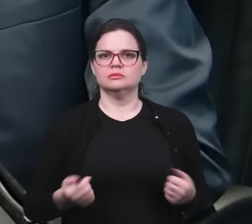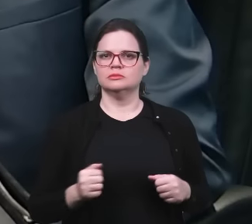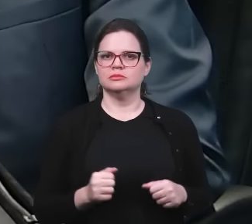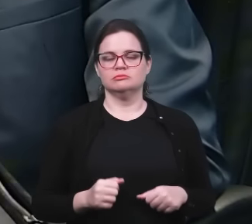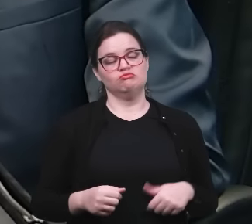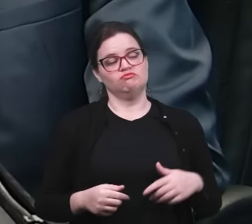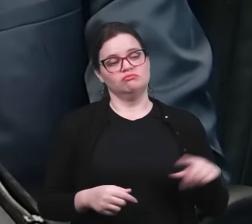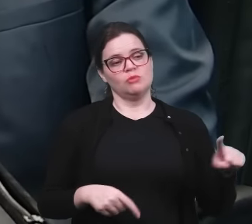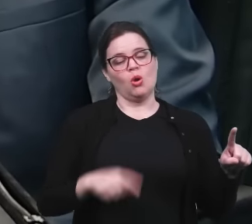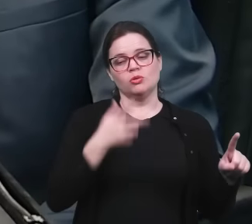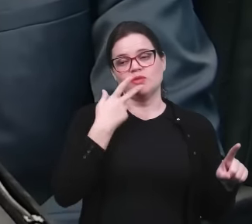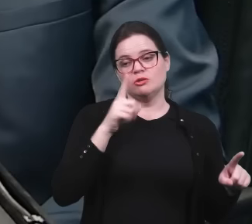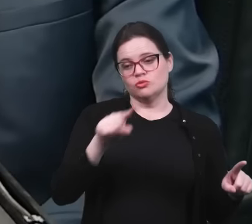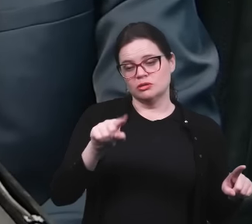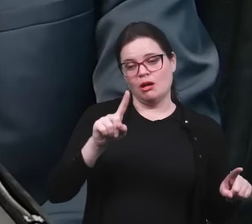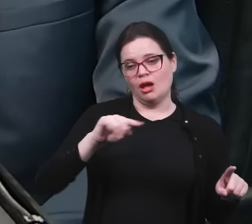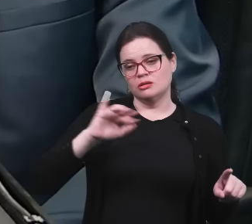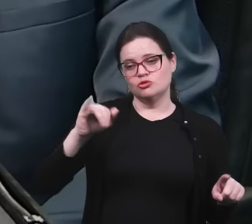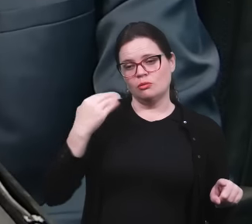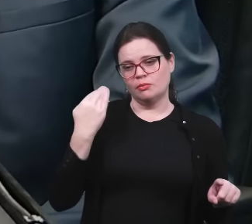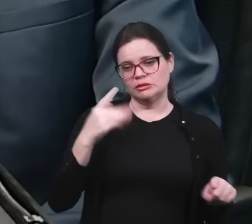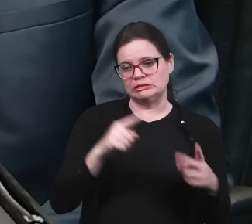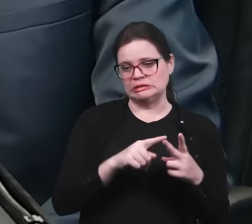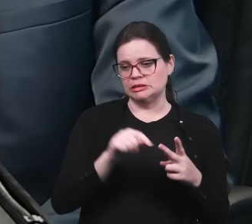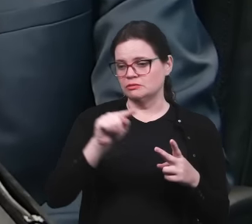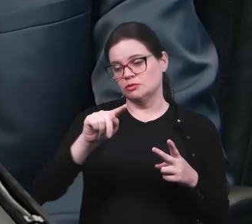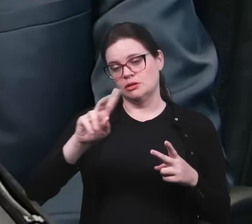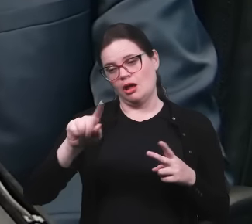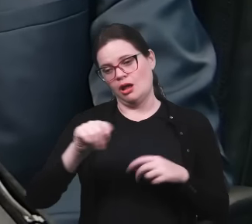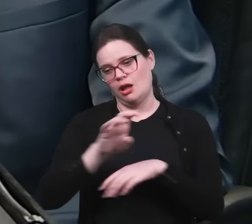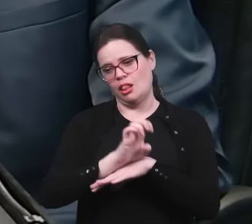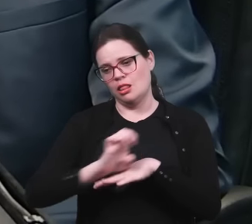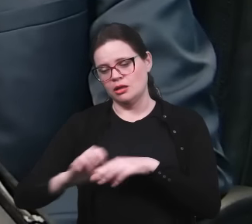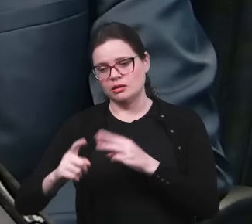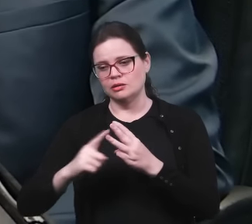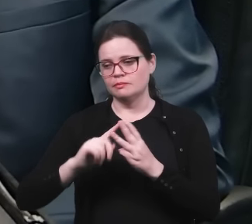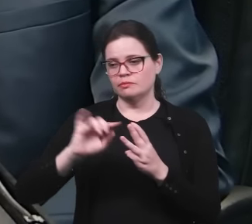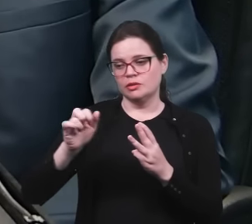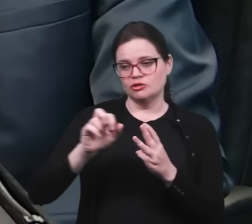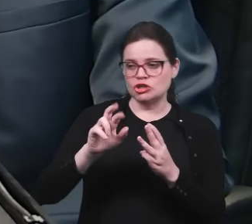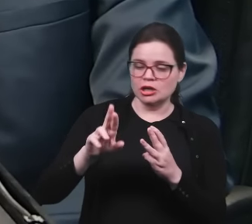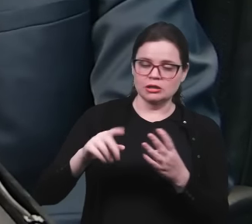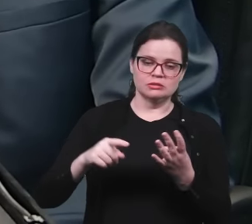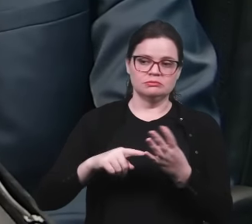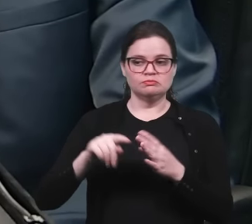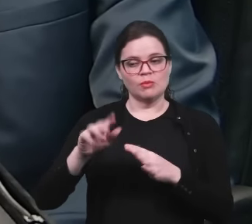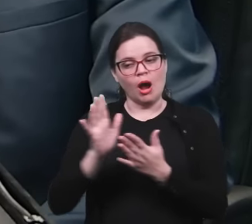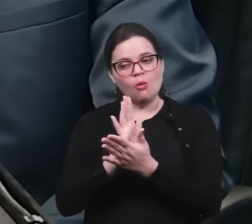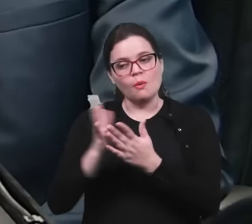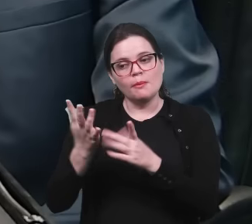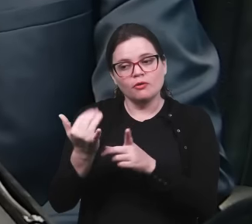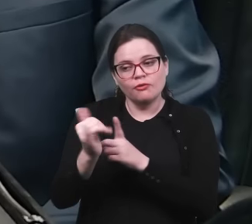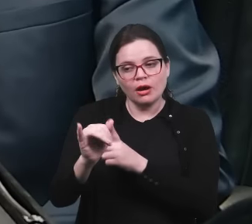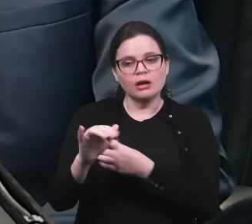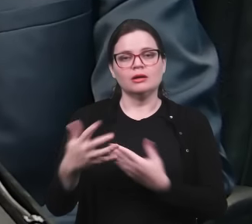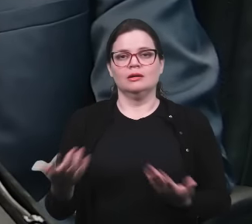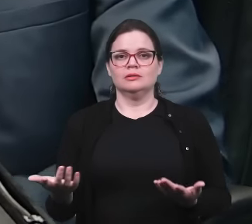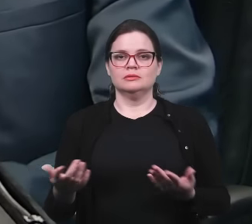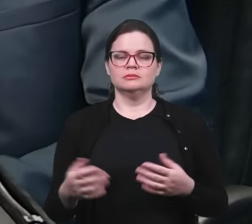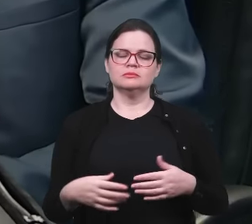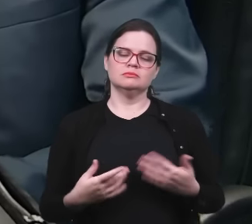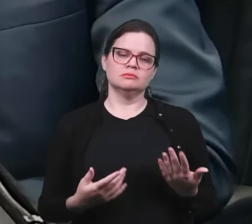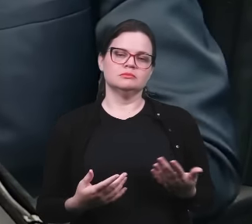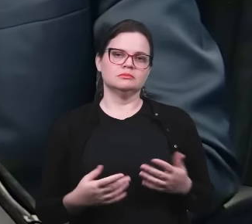não, uns dizem João Batista, outros dizem que Elias, outros Jeremias, ou um dos profetas. Então, e